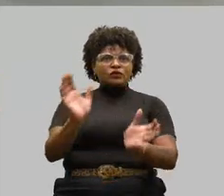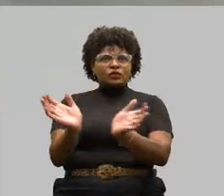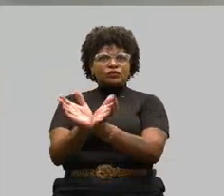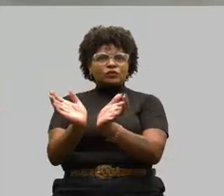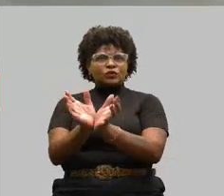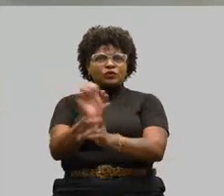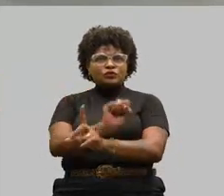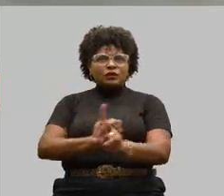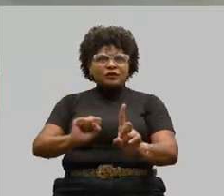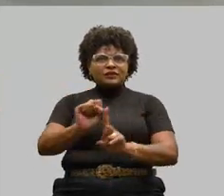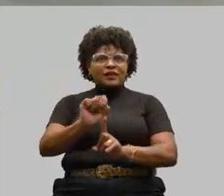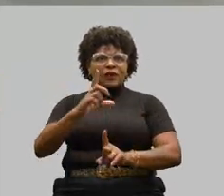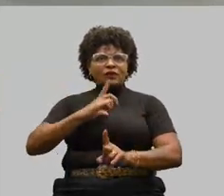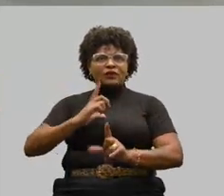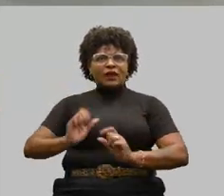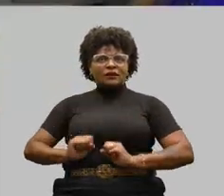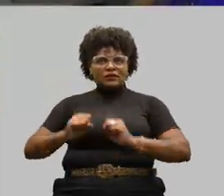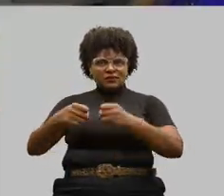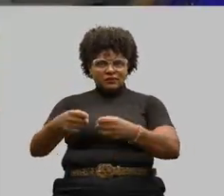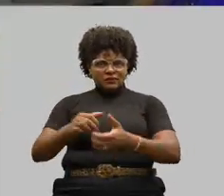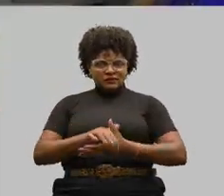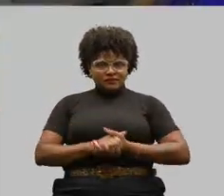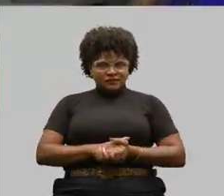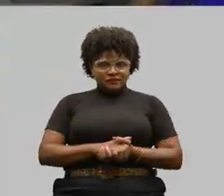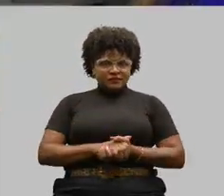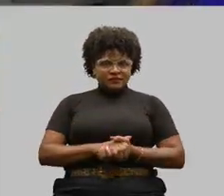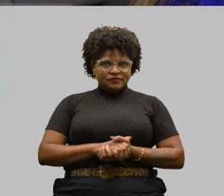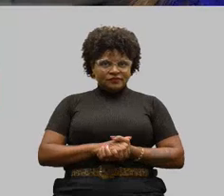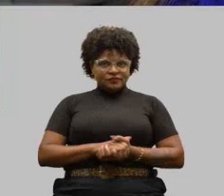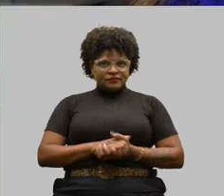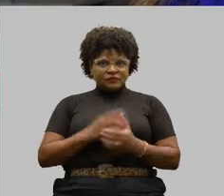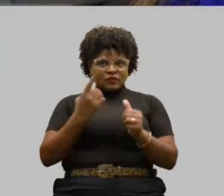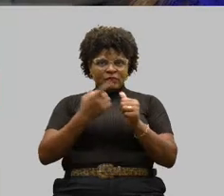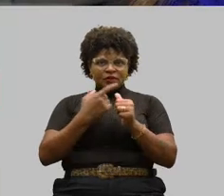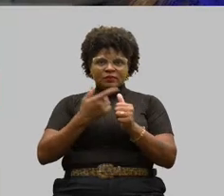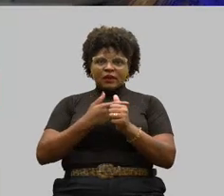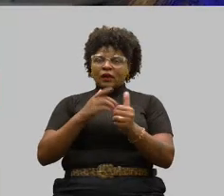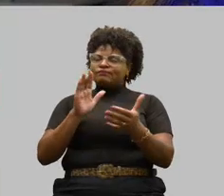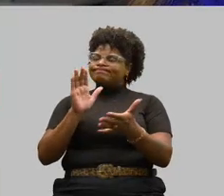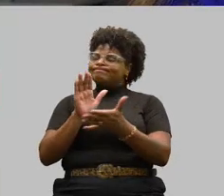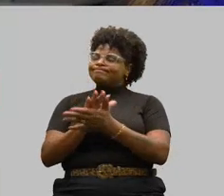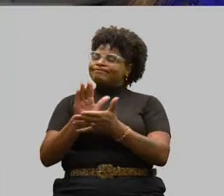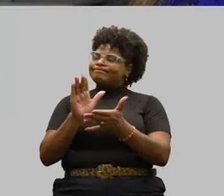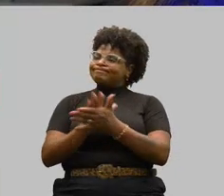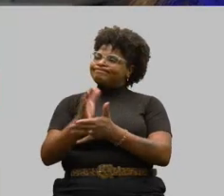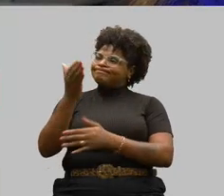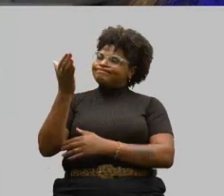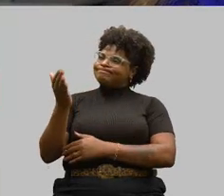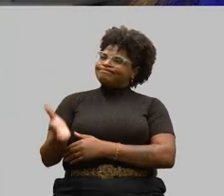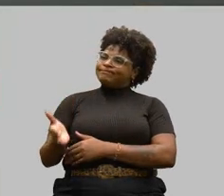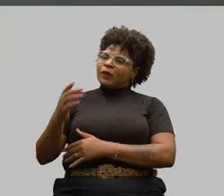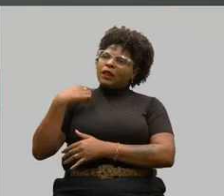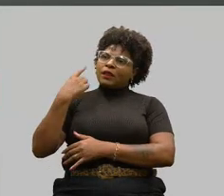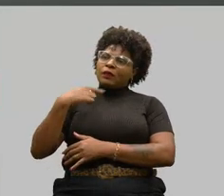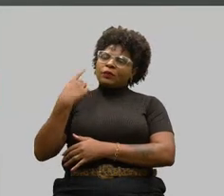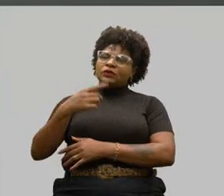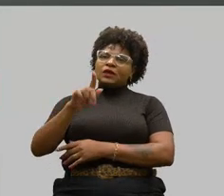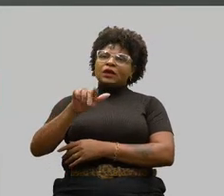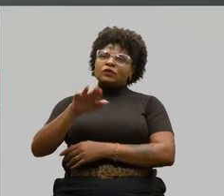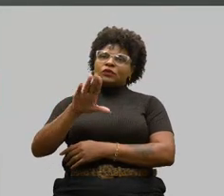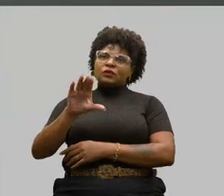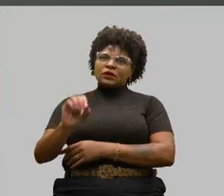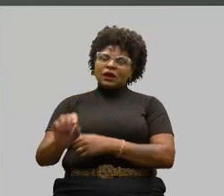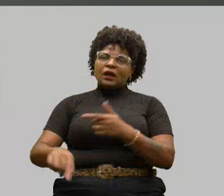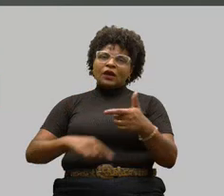pauta quero primeiro parabenizá-lo Deputado grego da fundação Deputado Dr